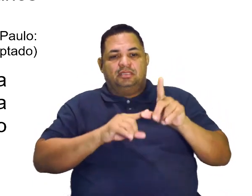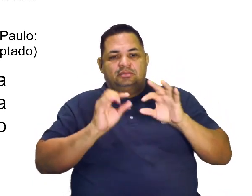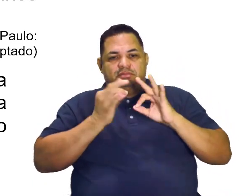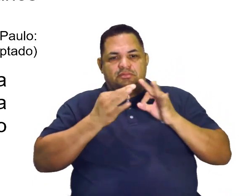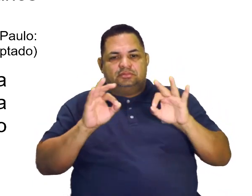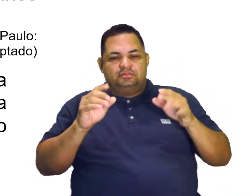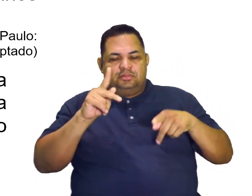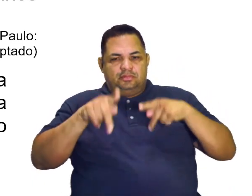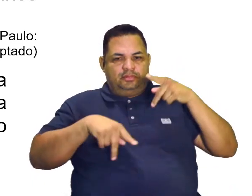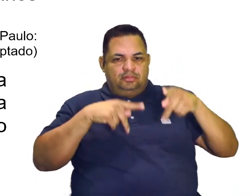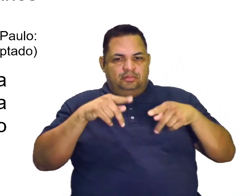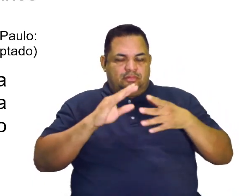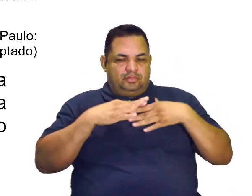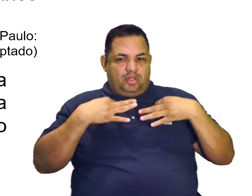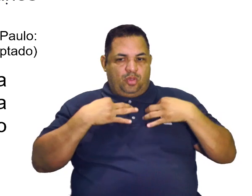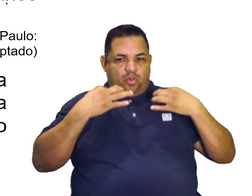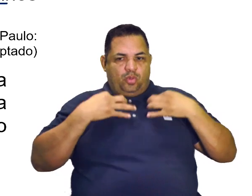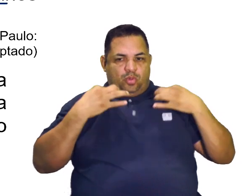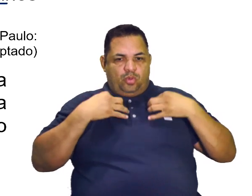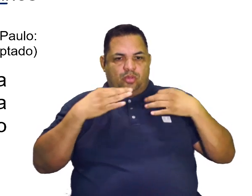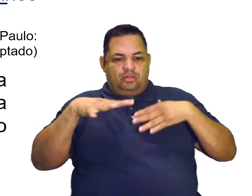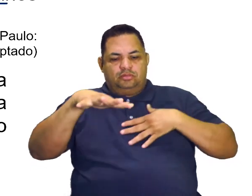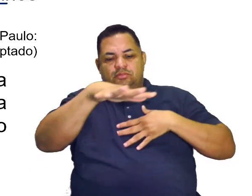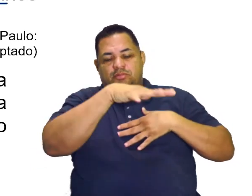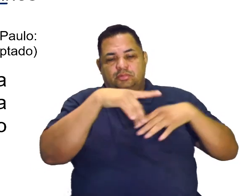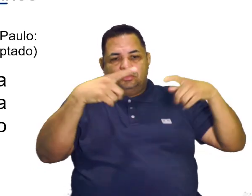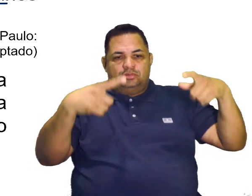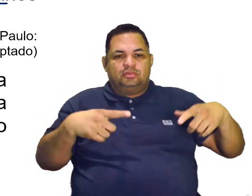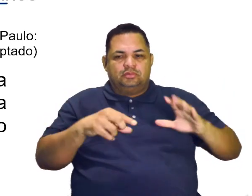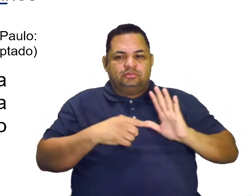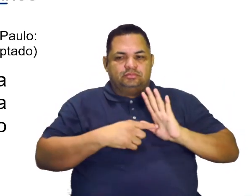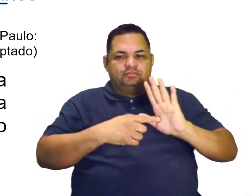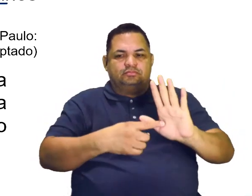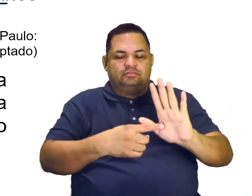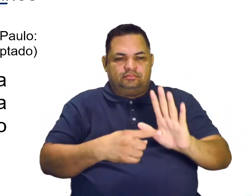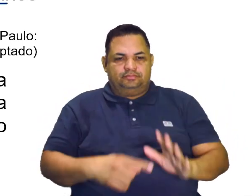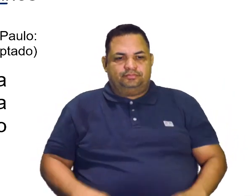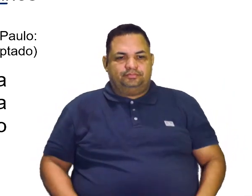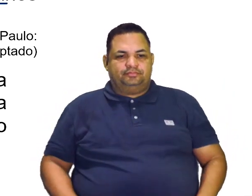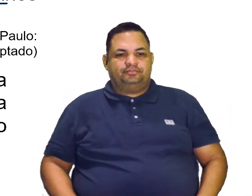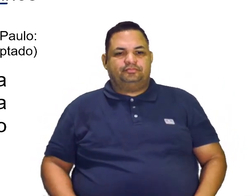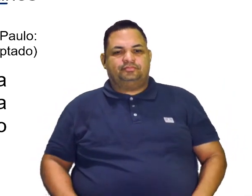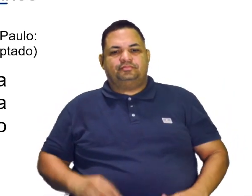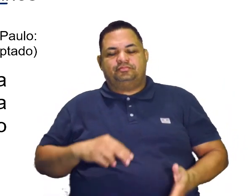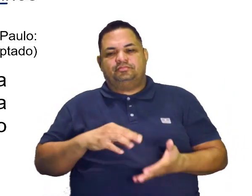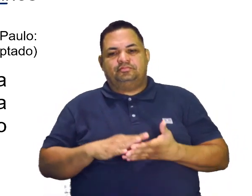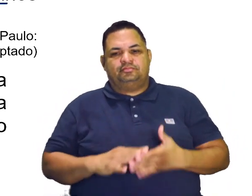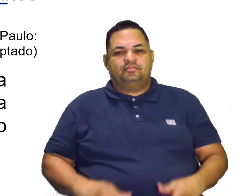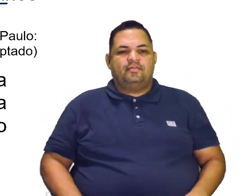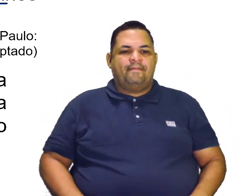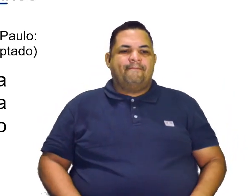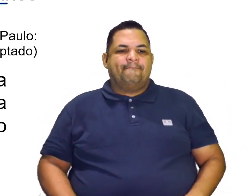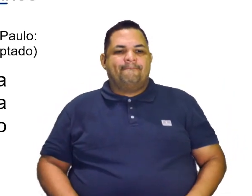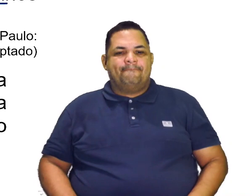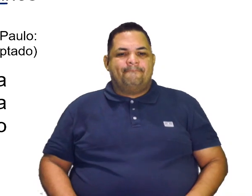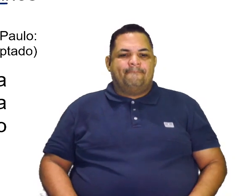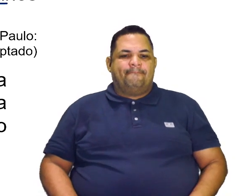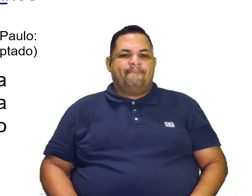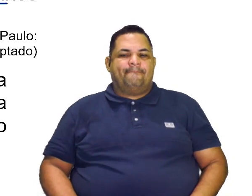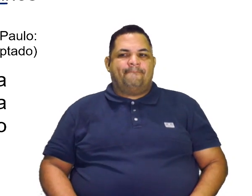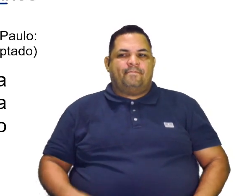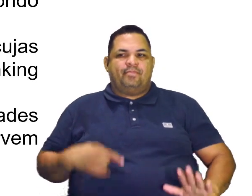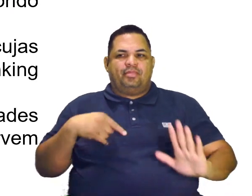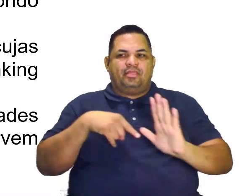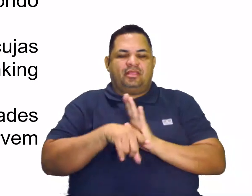simples e populares, figurinos e cenários representativos. Muito bem, já vamos direto